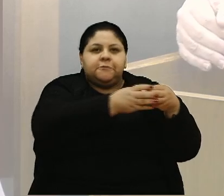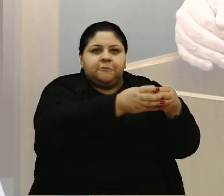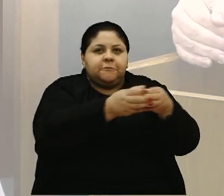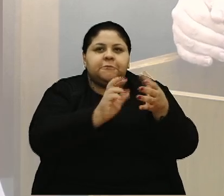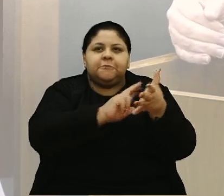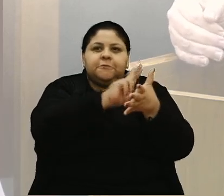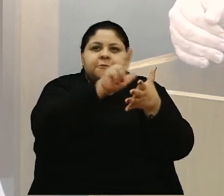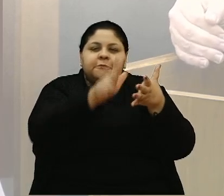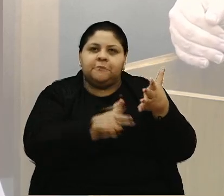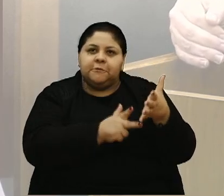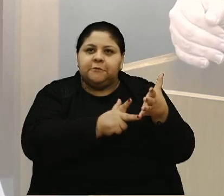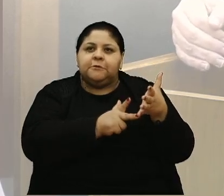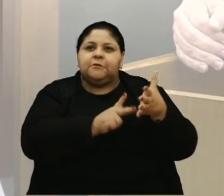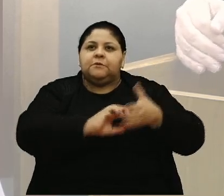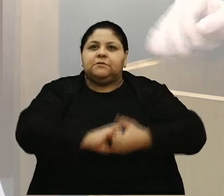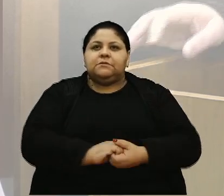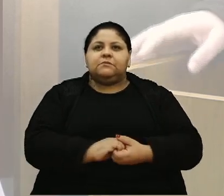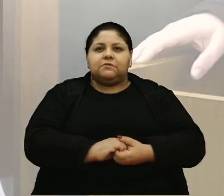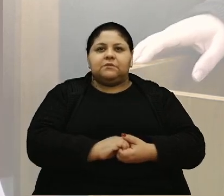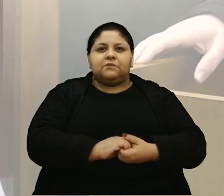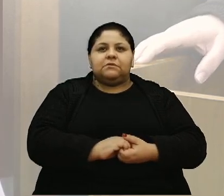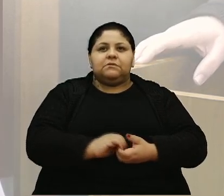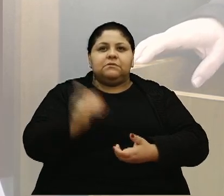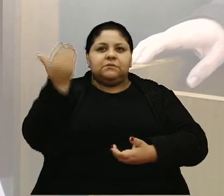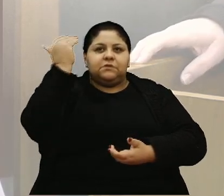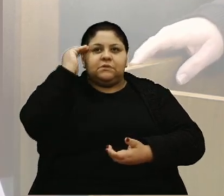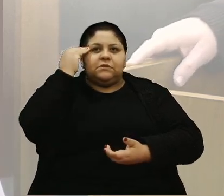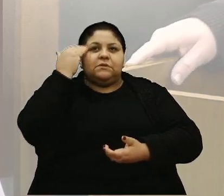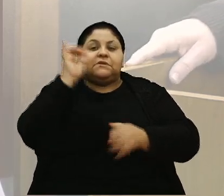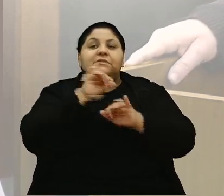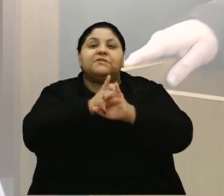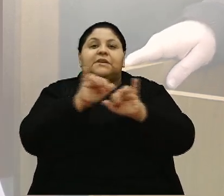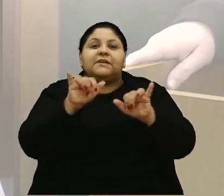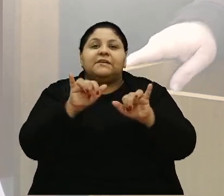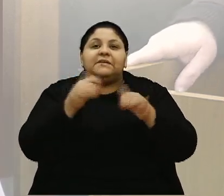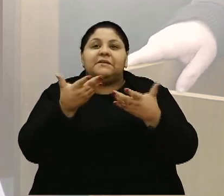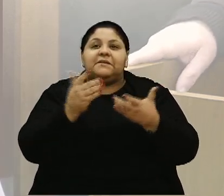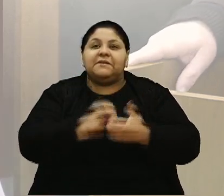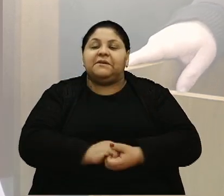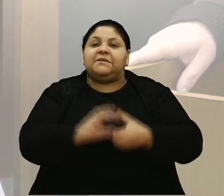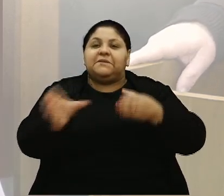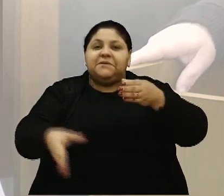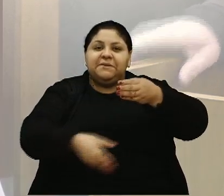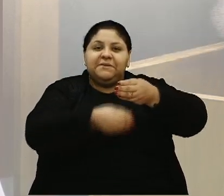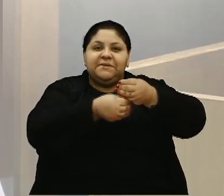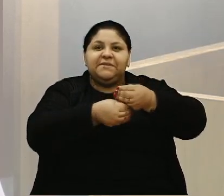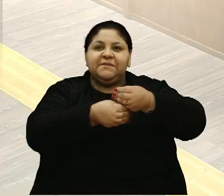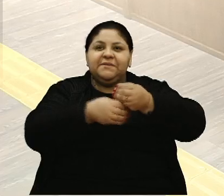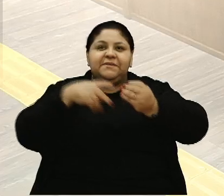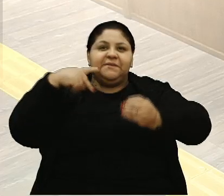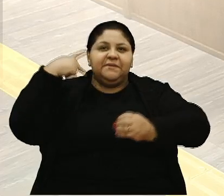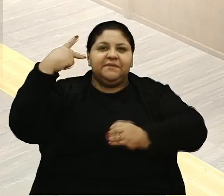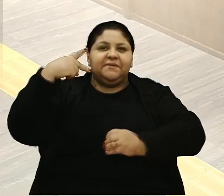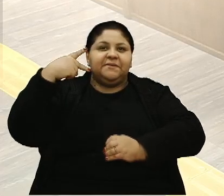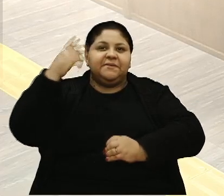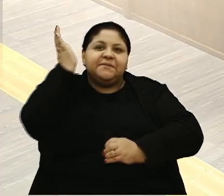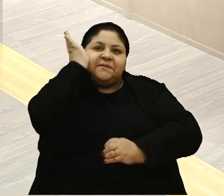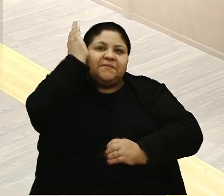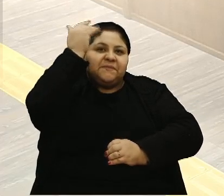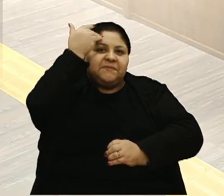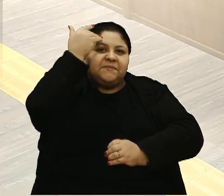parabéns. É bom, eu já não sei dessa informação. Seu à parte, vereador Felipe.